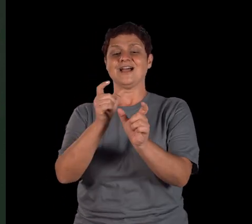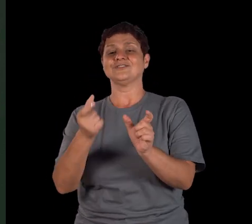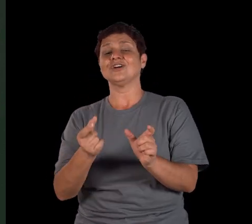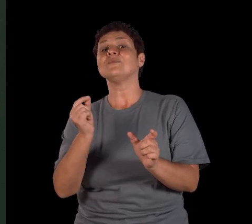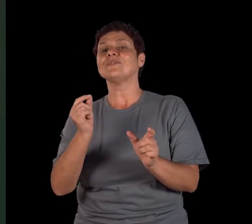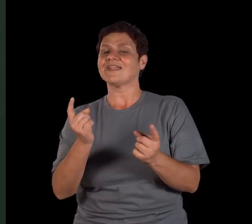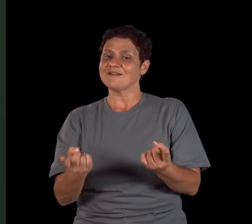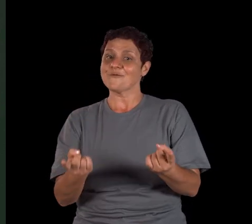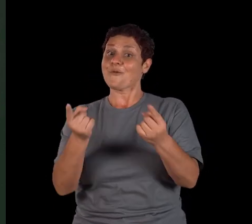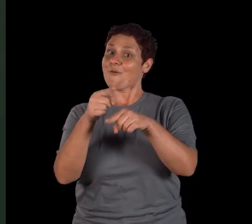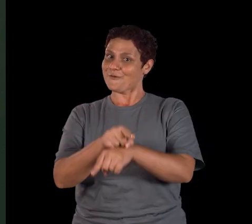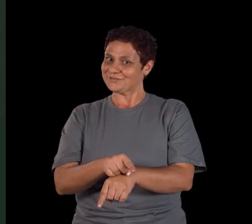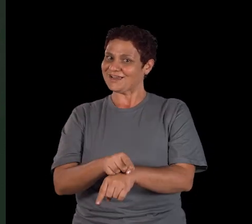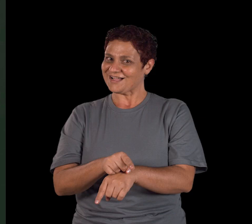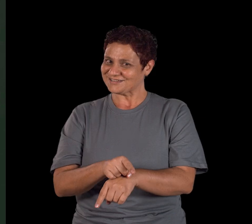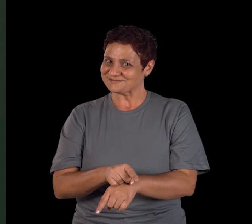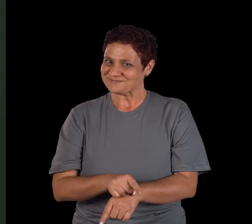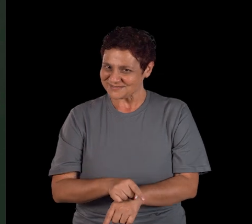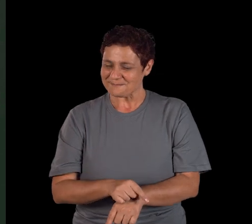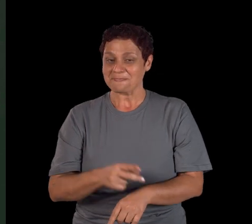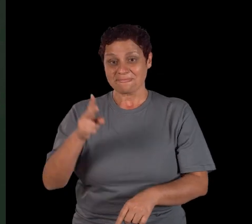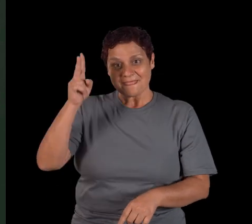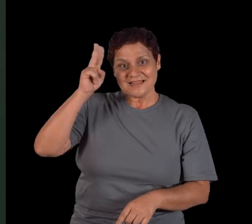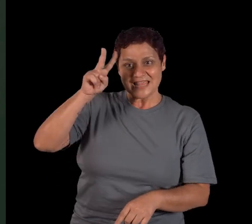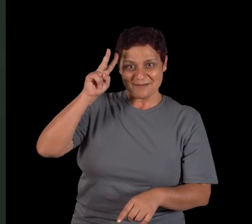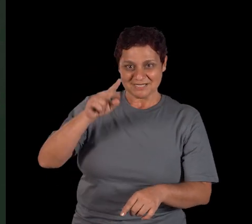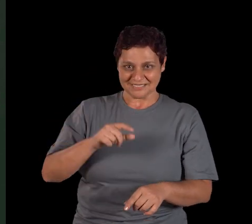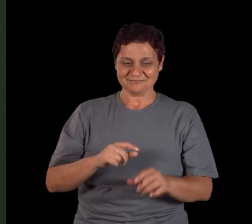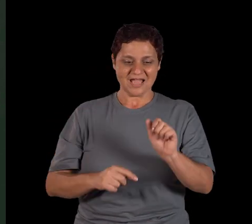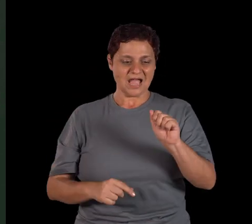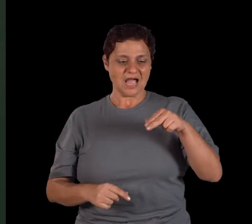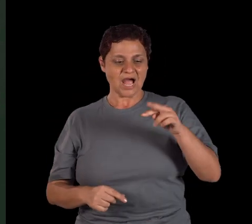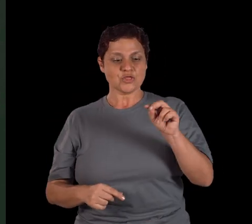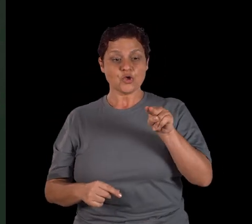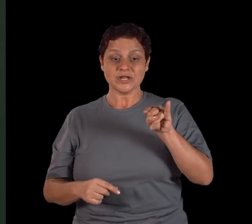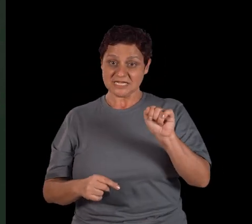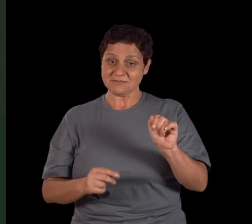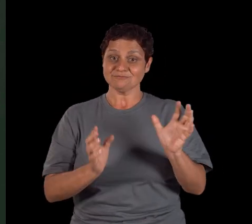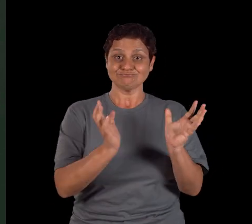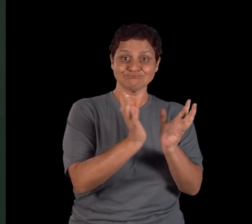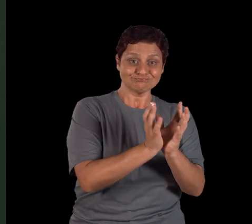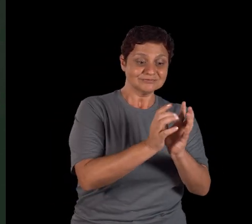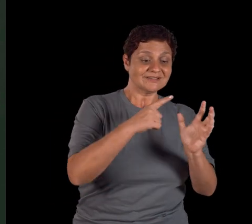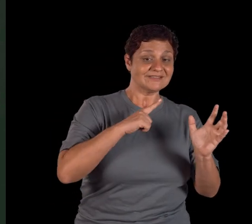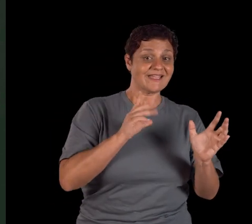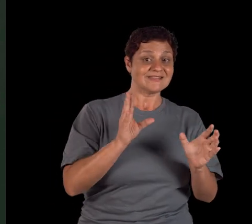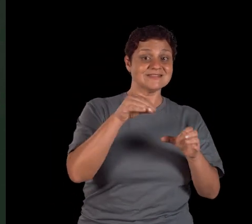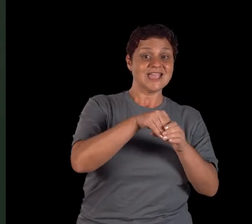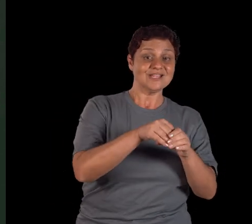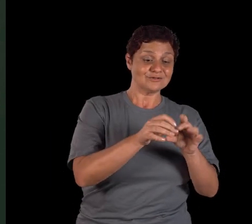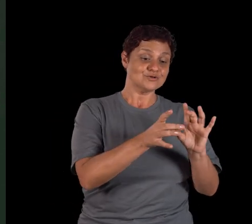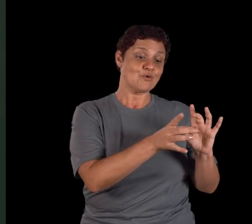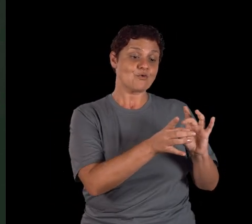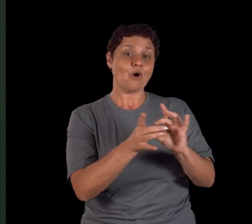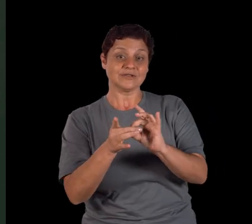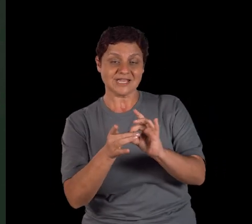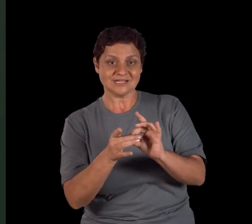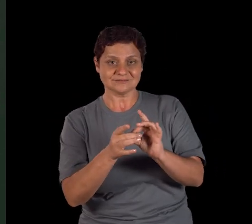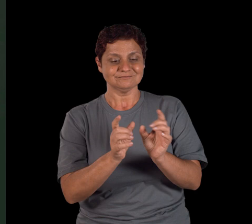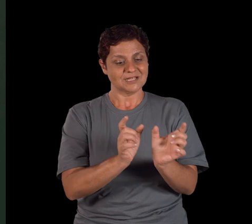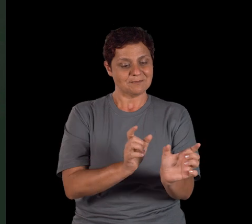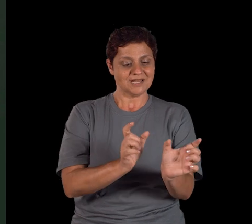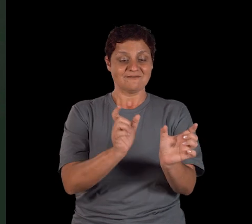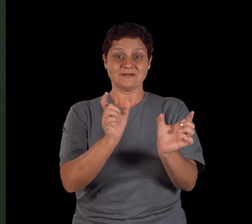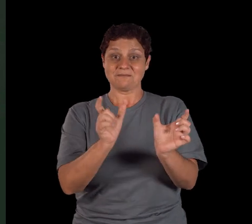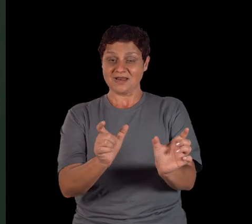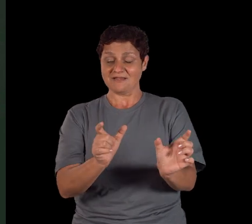gente? Ao contrário, certo? Mas lembre que antonímia é uma relação dentro de um contexto. Se dentro de um contexto tiver uma relação